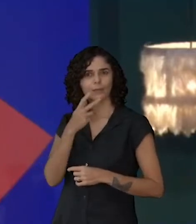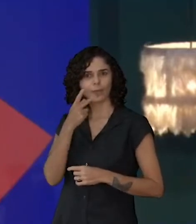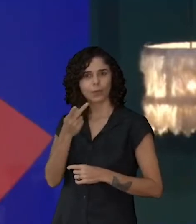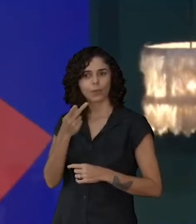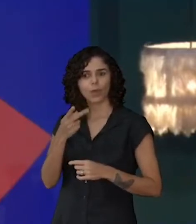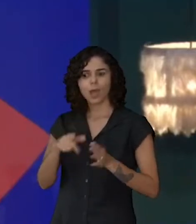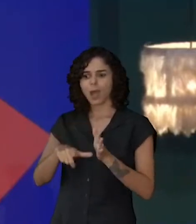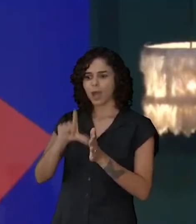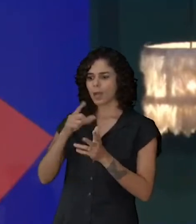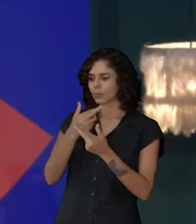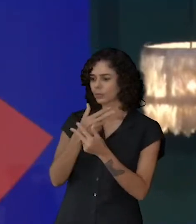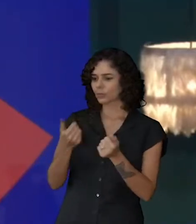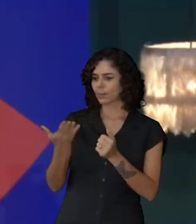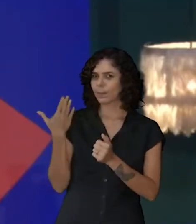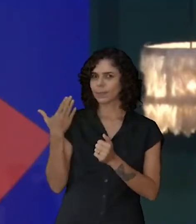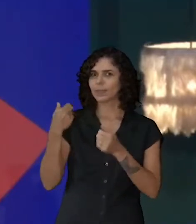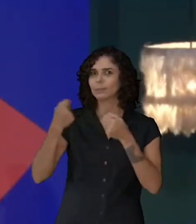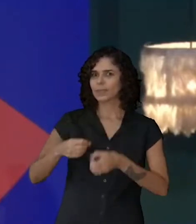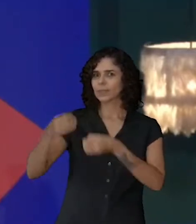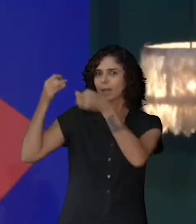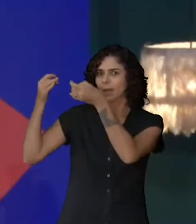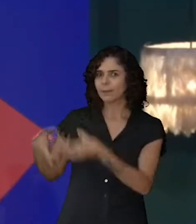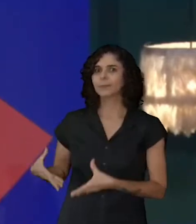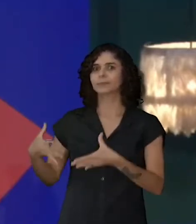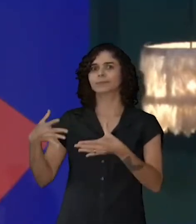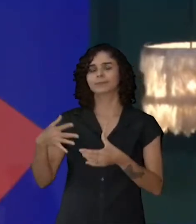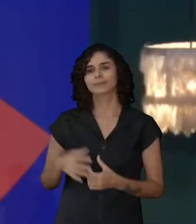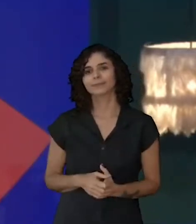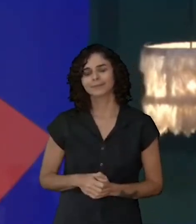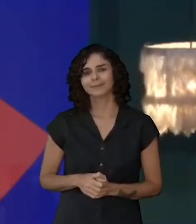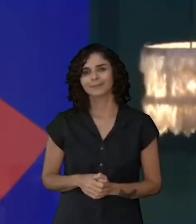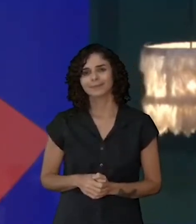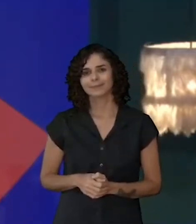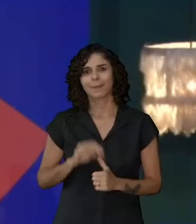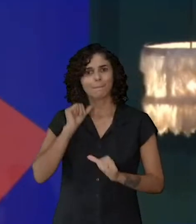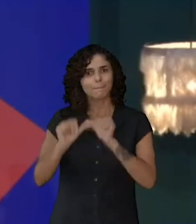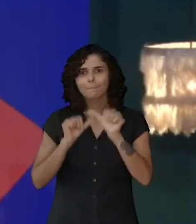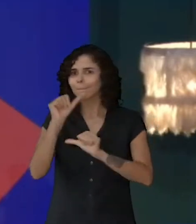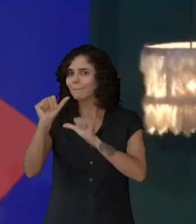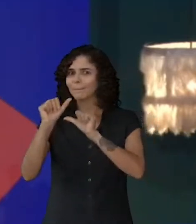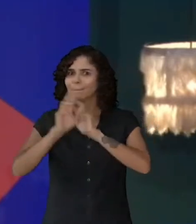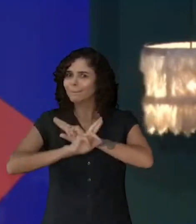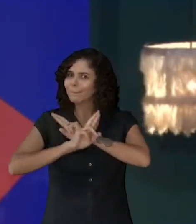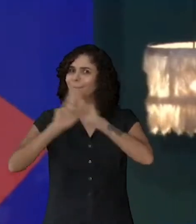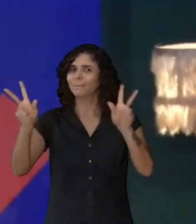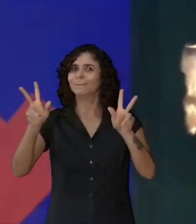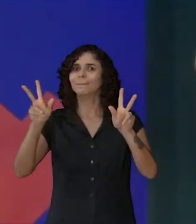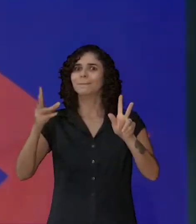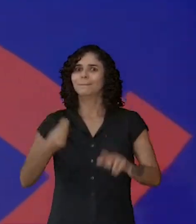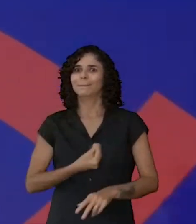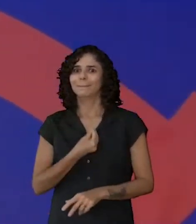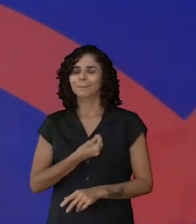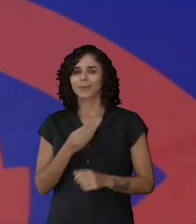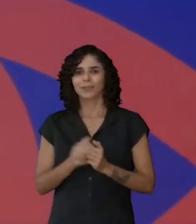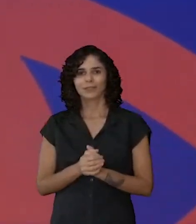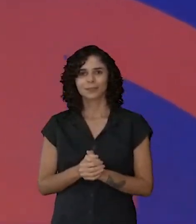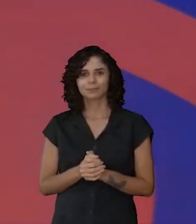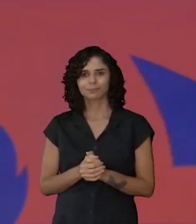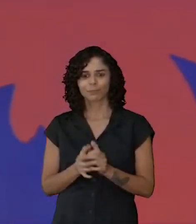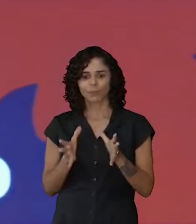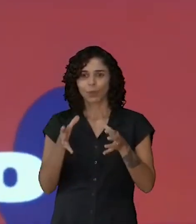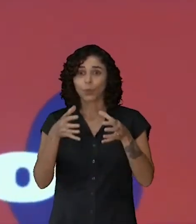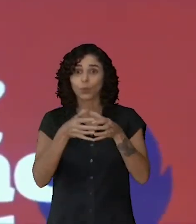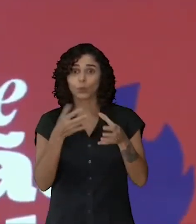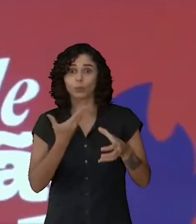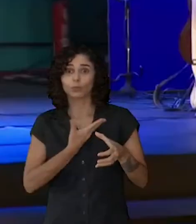algumas coisas que nem são ruins. Tem círculos aos quais você não pertence mais, mas você